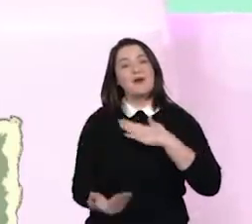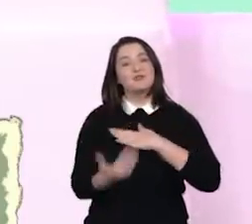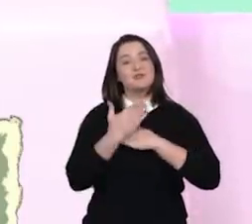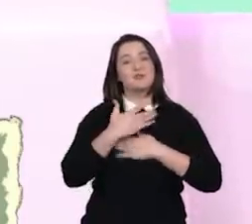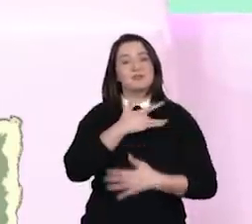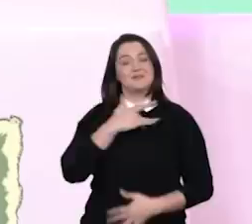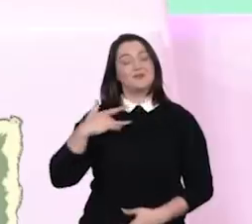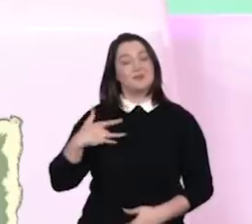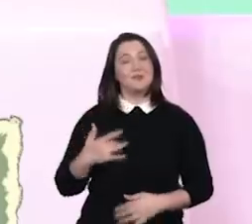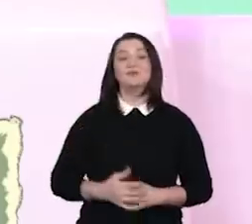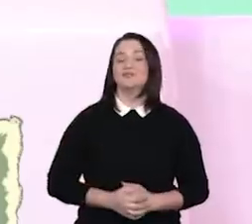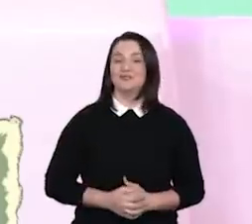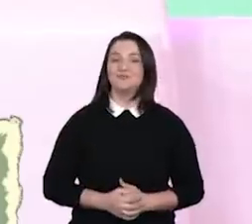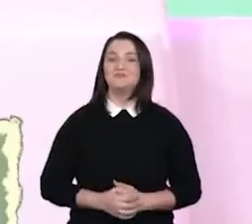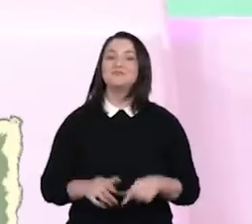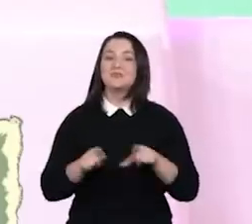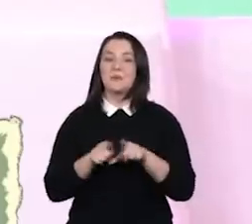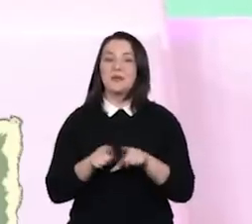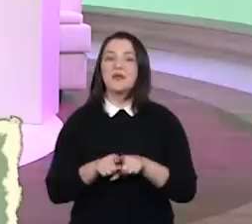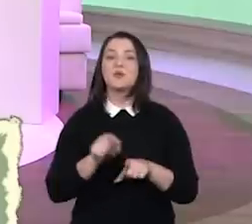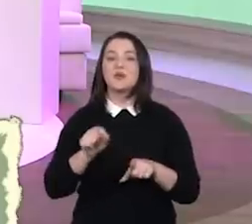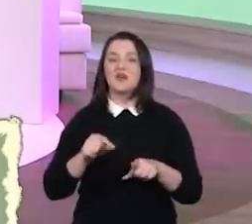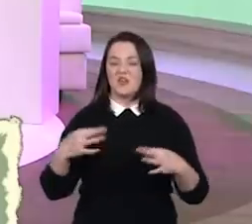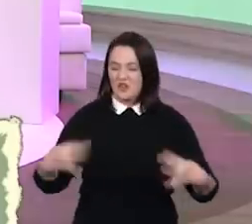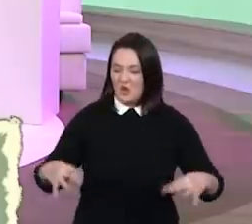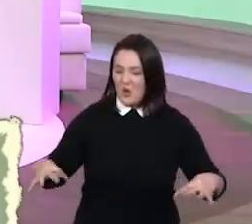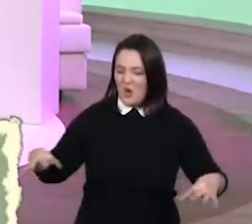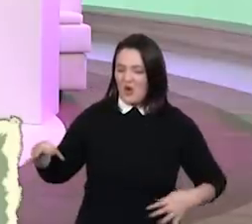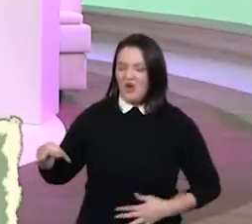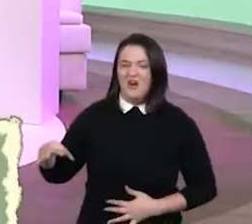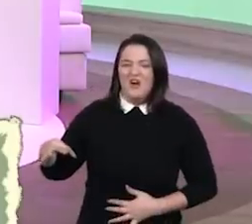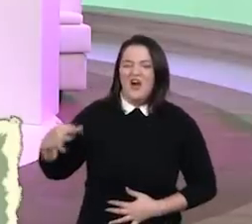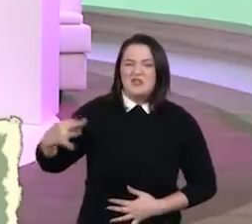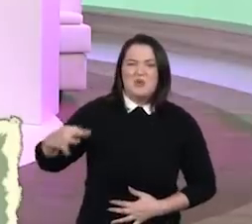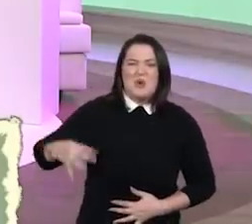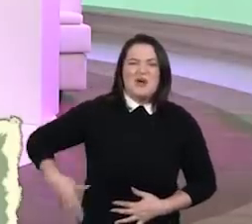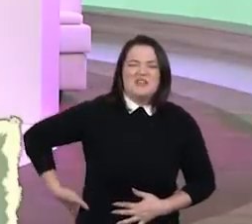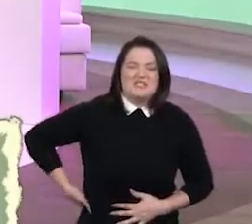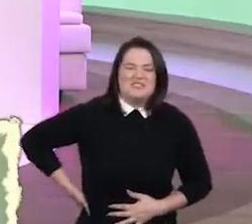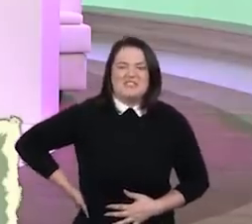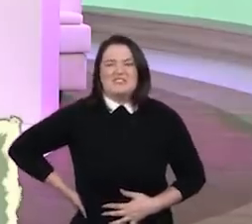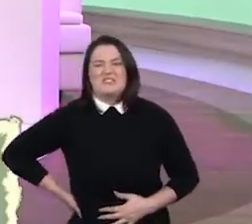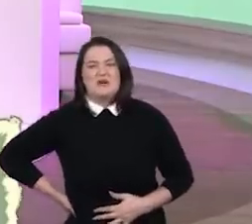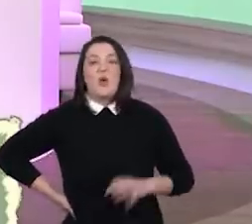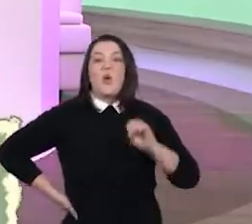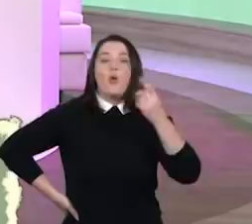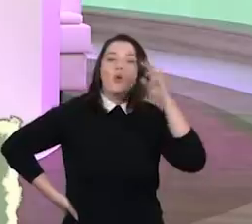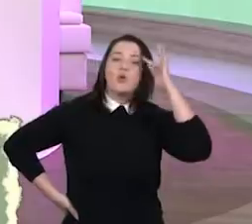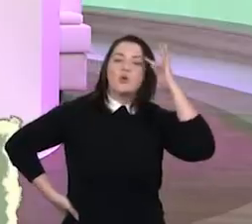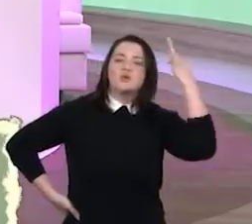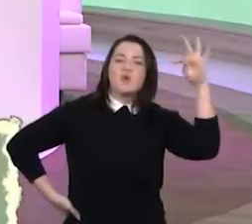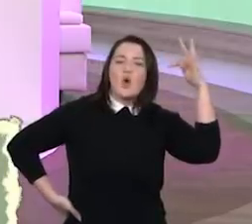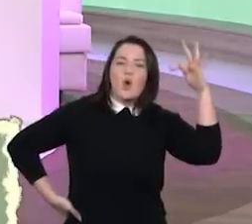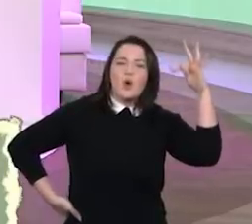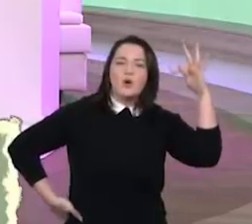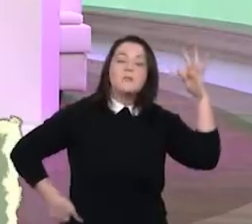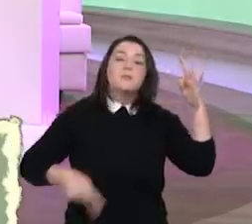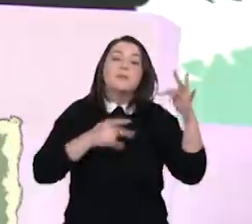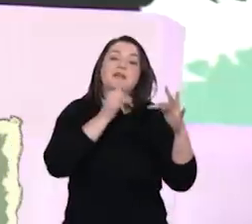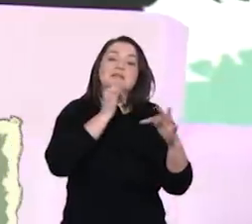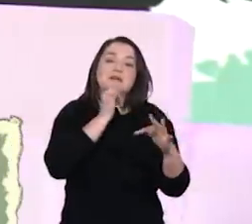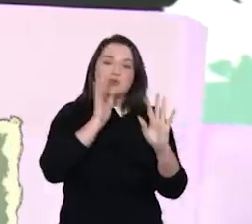saúde, inclusive aumentar a sua tolerância à dor. É assim que nós percebemos com pacientes que estão em estágios